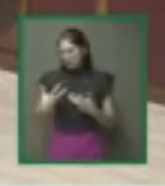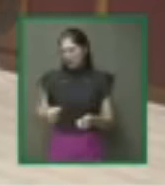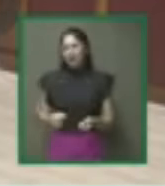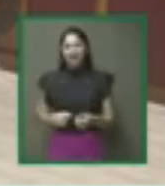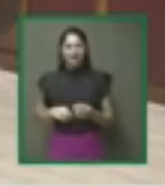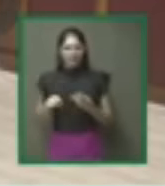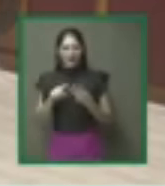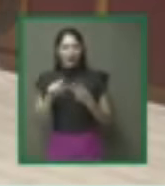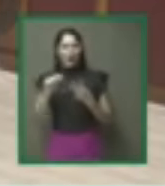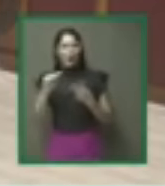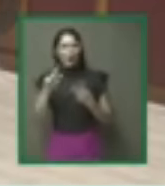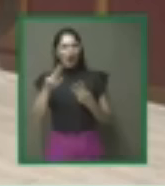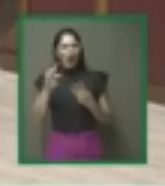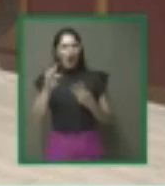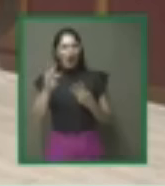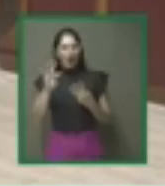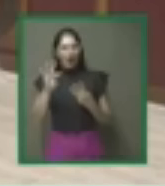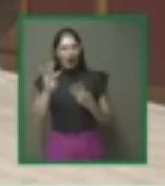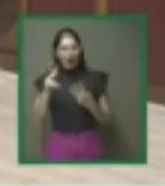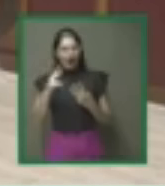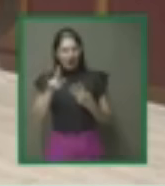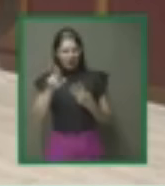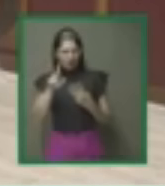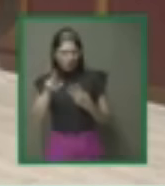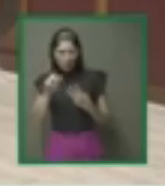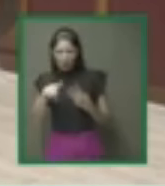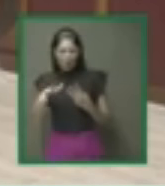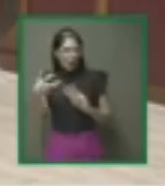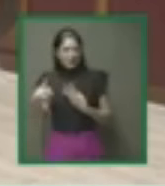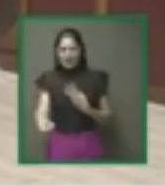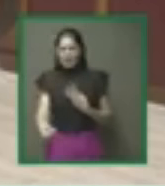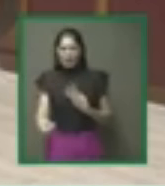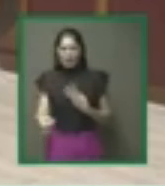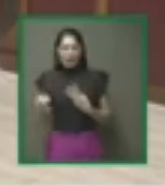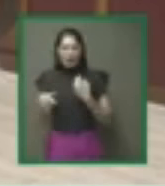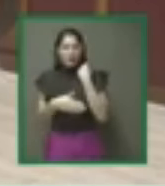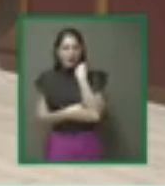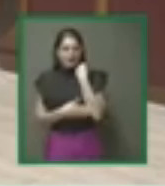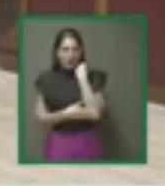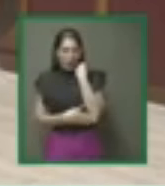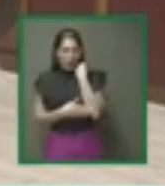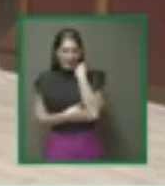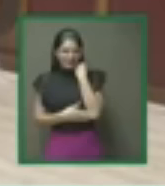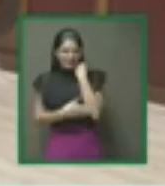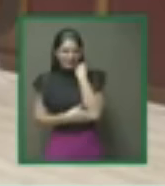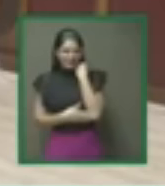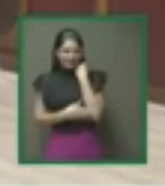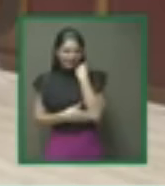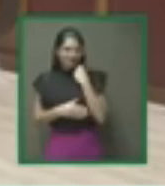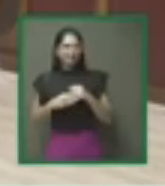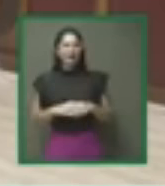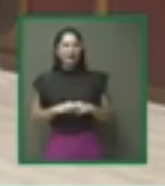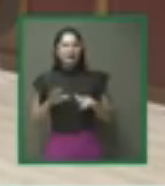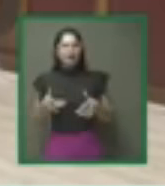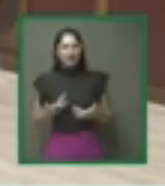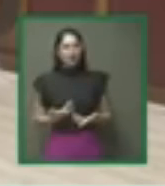Só que o Arthur não aceitou. O Arthur não aceitava. O Arthur tinha ciúme, né? E aí ele chegou a